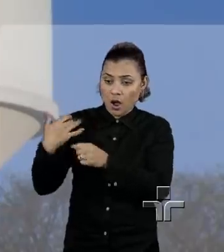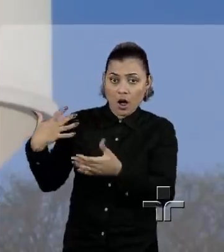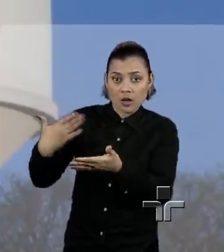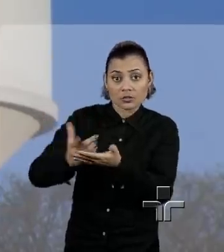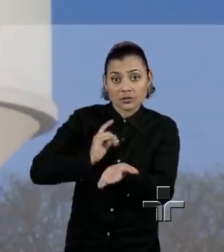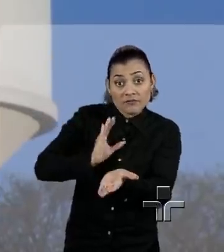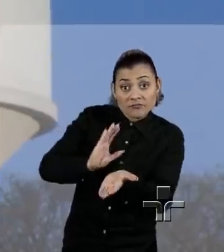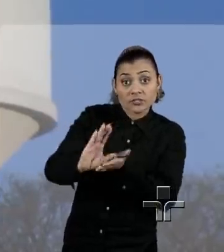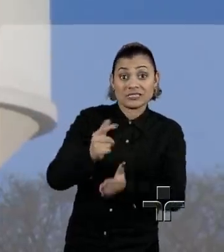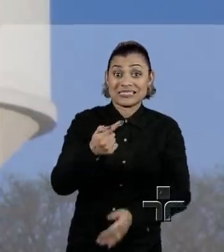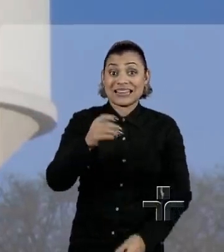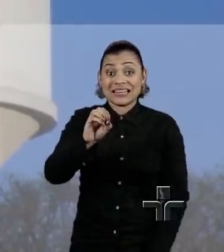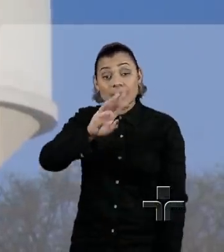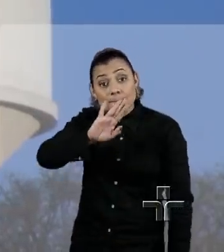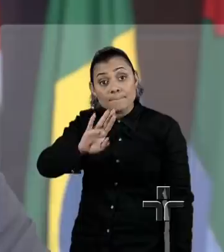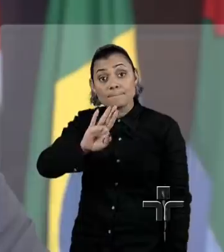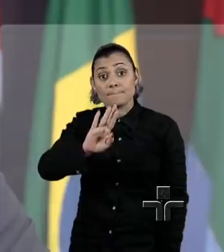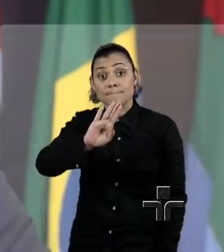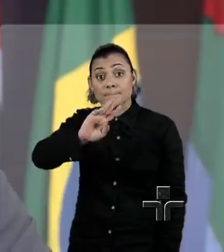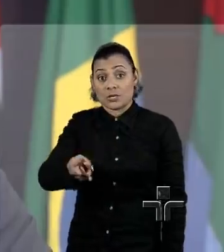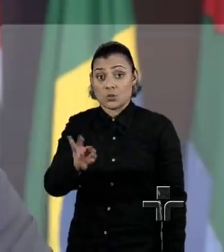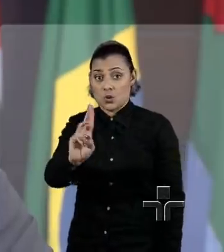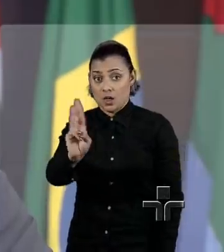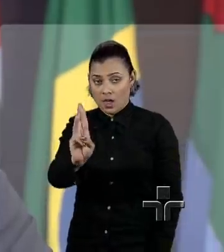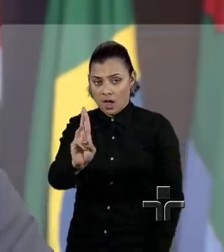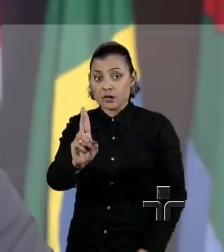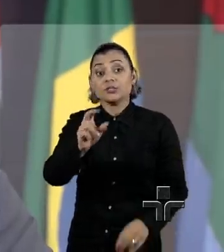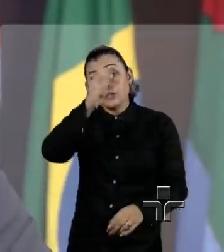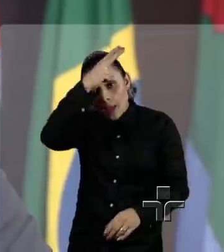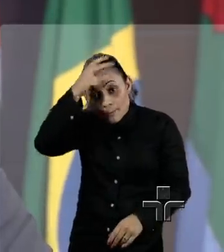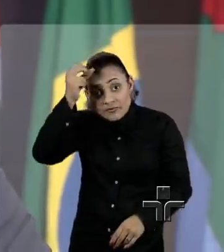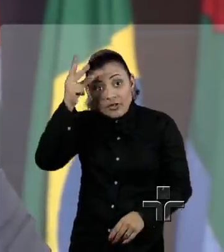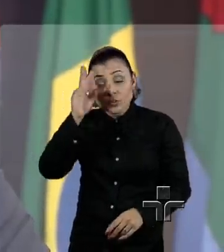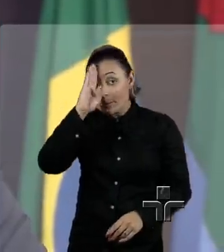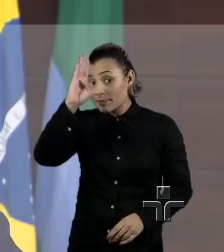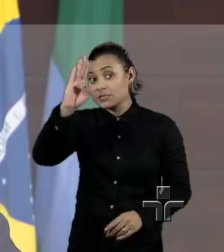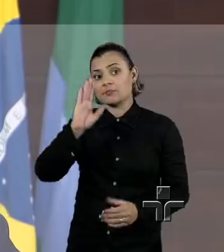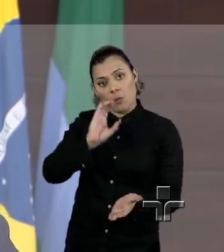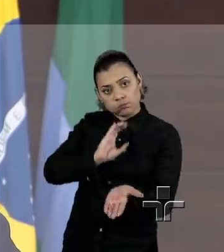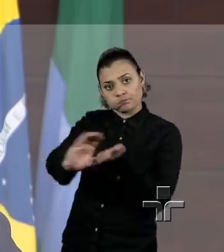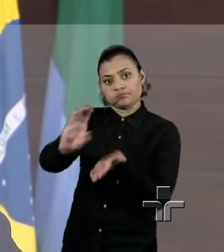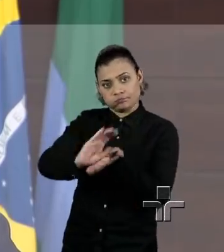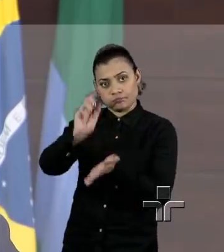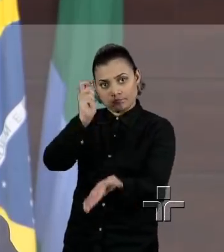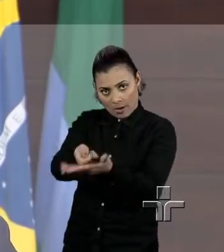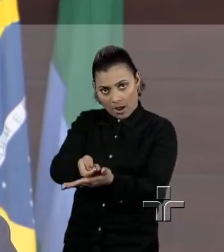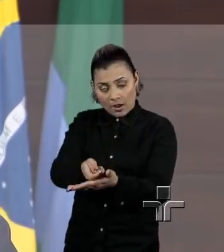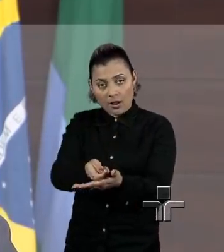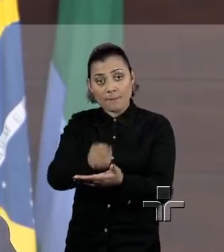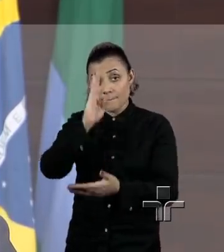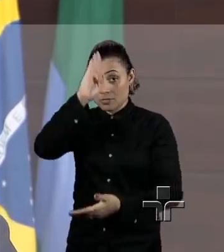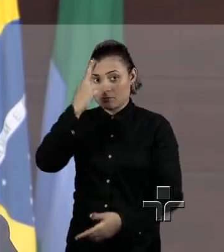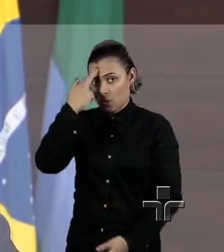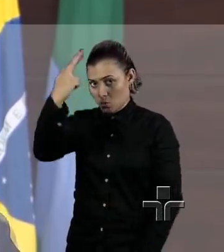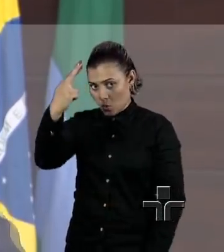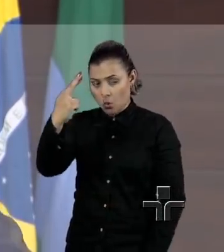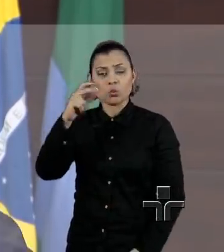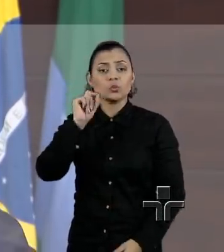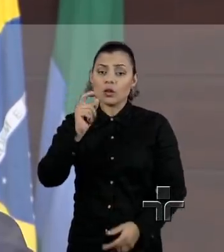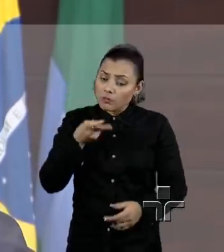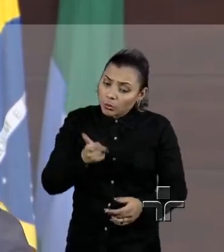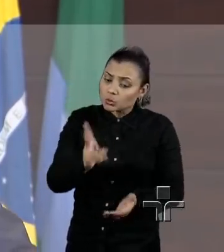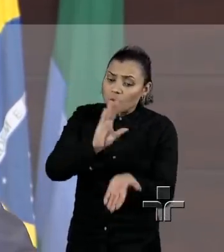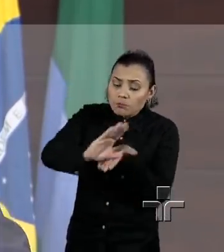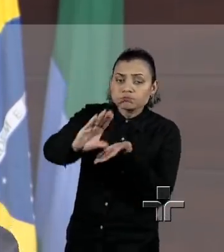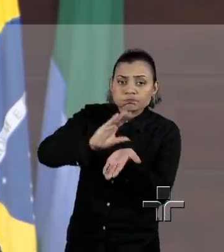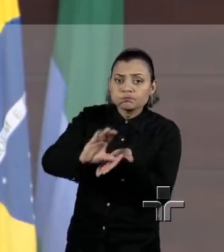mais de 70 milhões de reais. A prefeitura, que é a principal acionista. O segredo é o investimento contínuo e